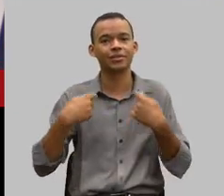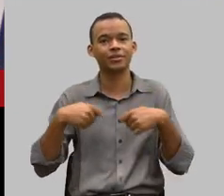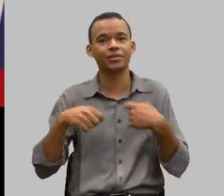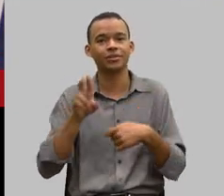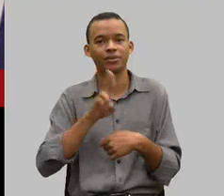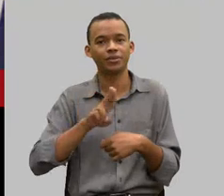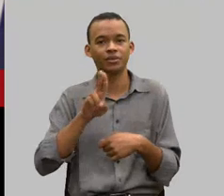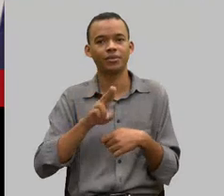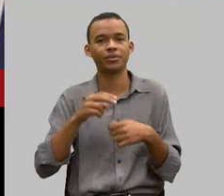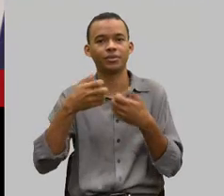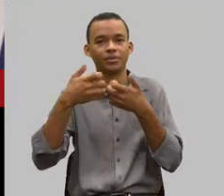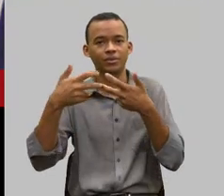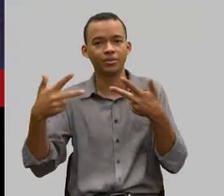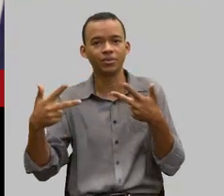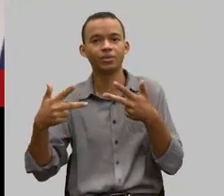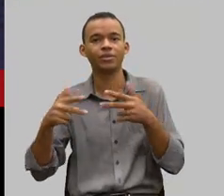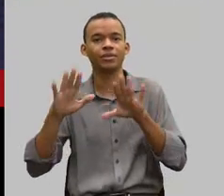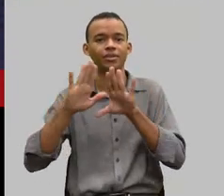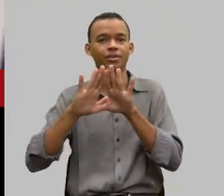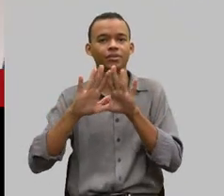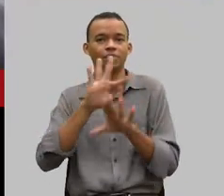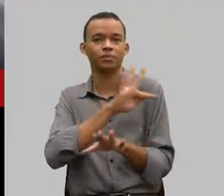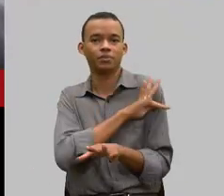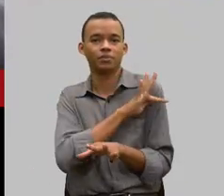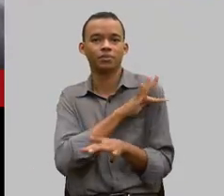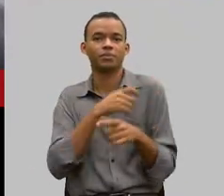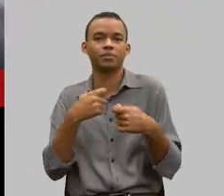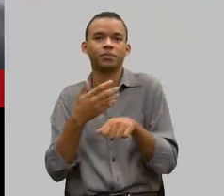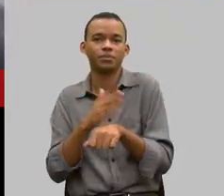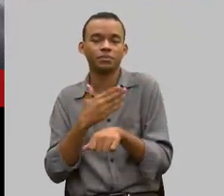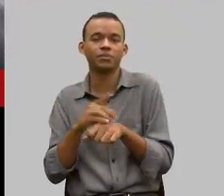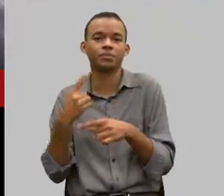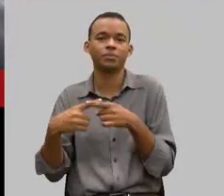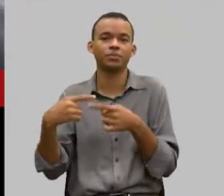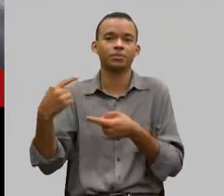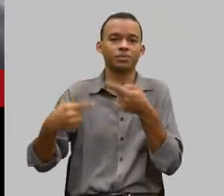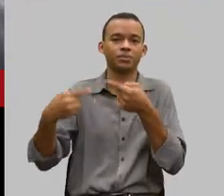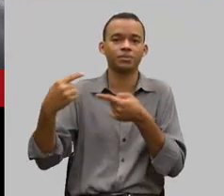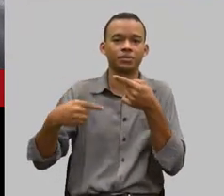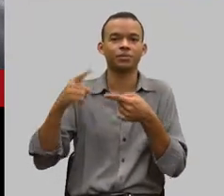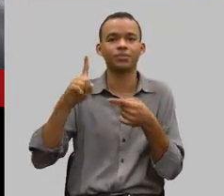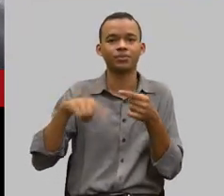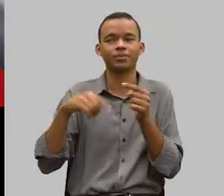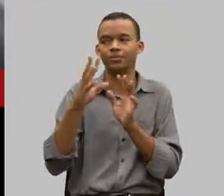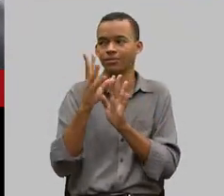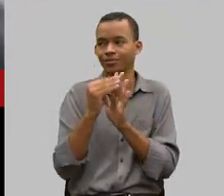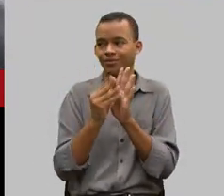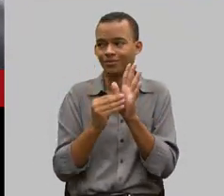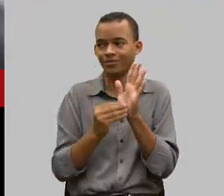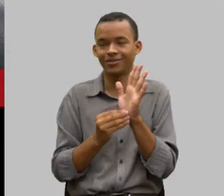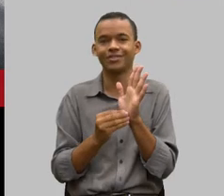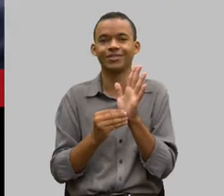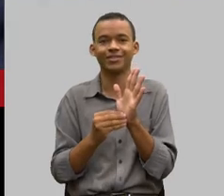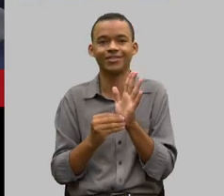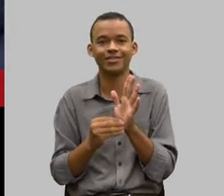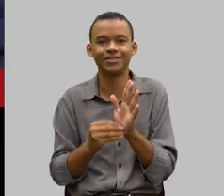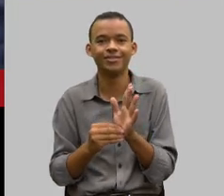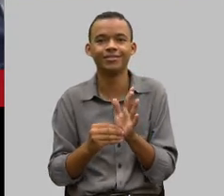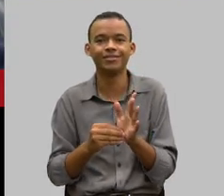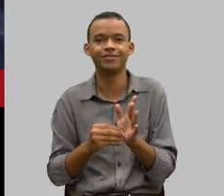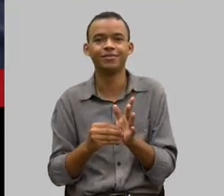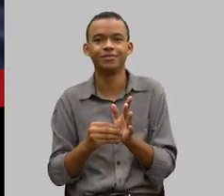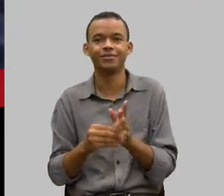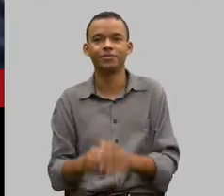fiscaliza para eu voltar ter um pouco de prática porque o debate com vossa excelência é sempre um debate qualificado Eh vamos